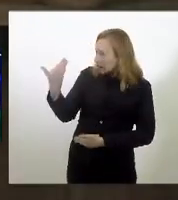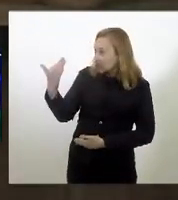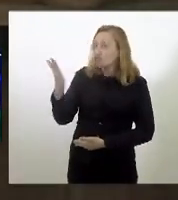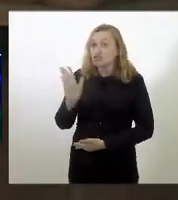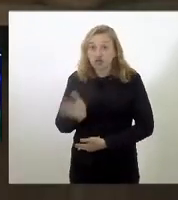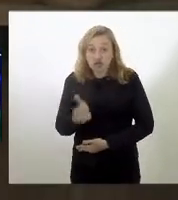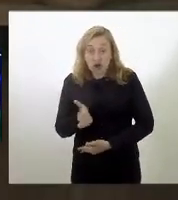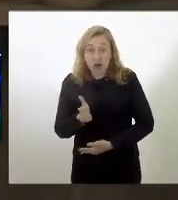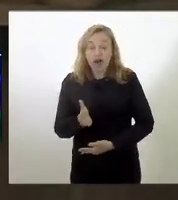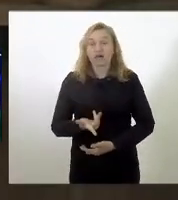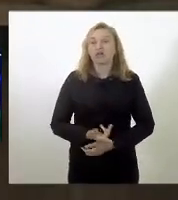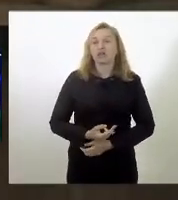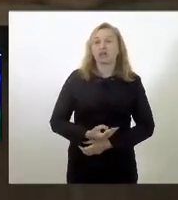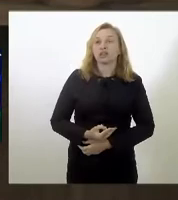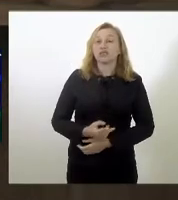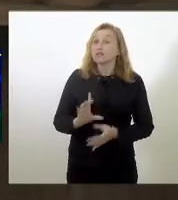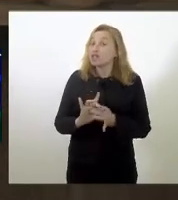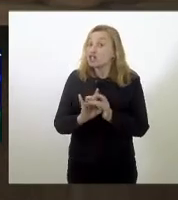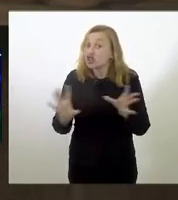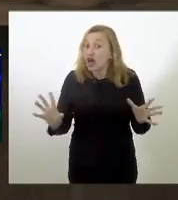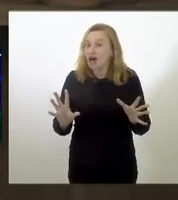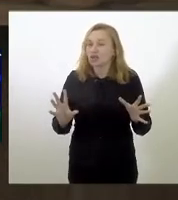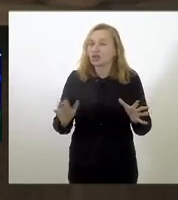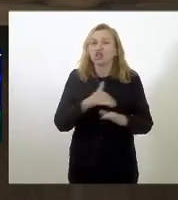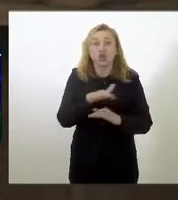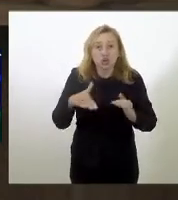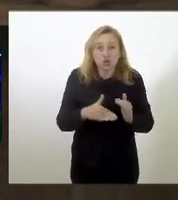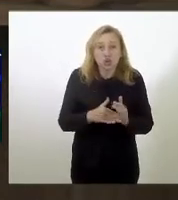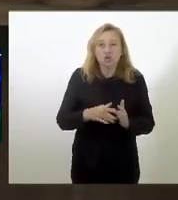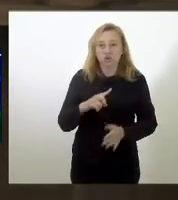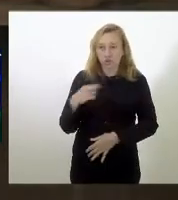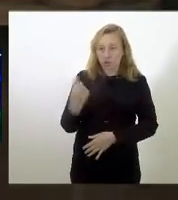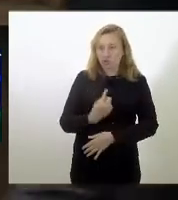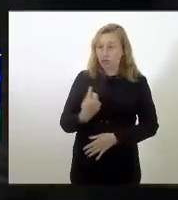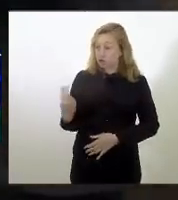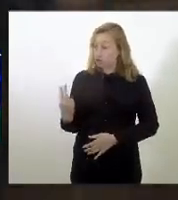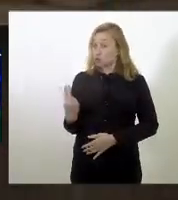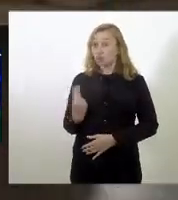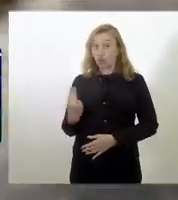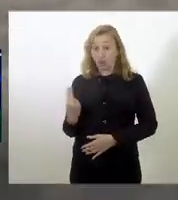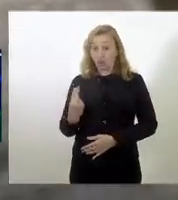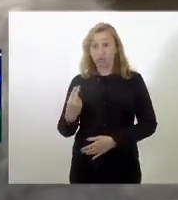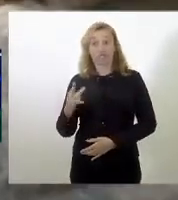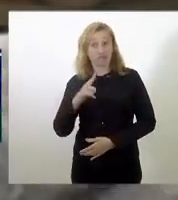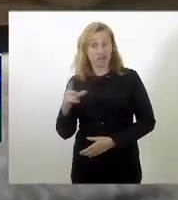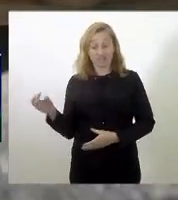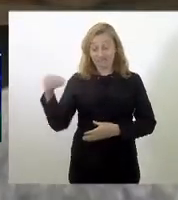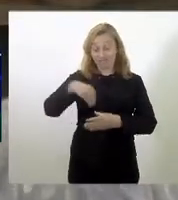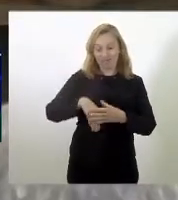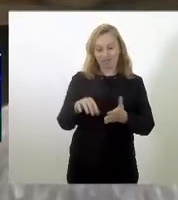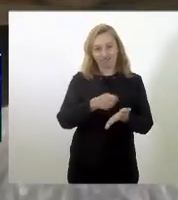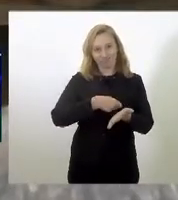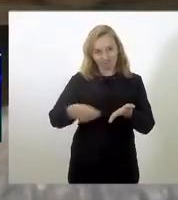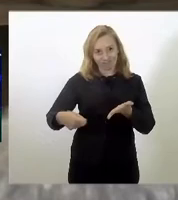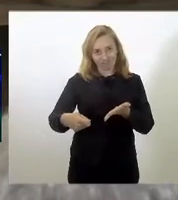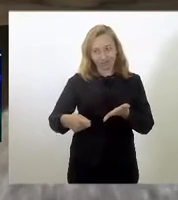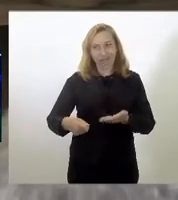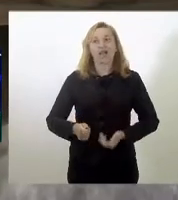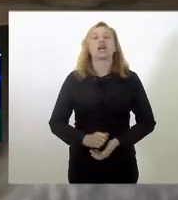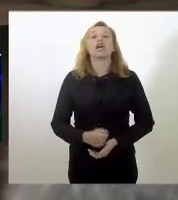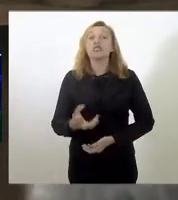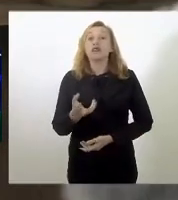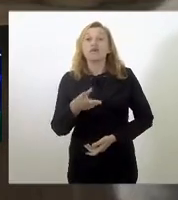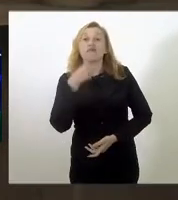ter deixado que todos nós pudéssemos compor em coautoria, quero aqui dizer,